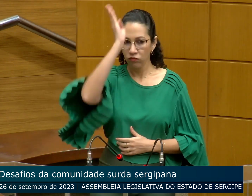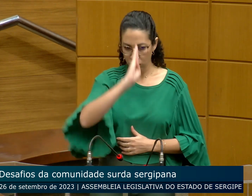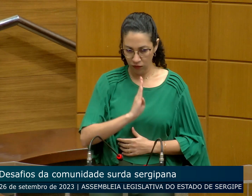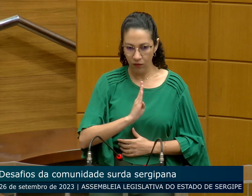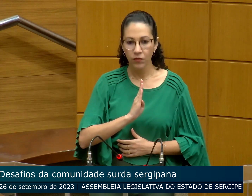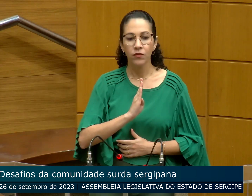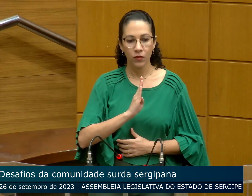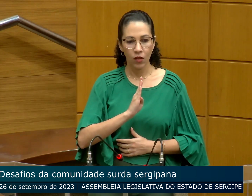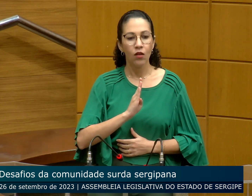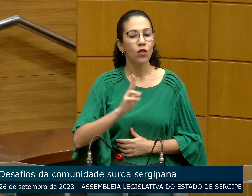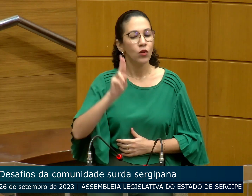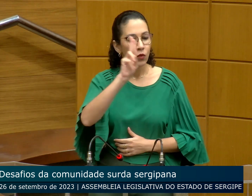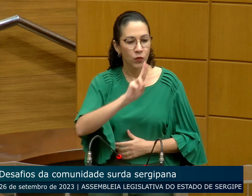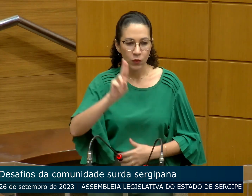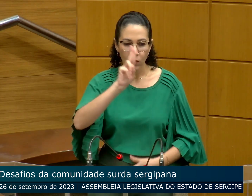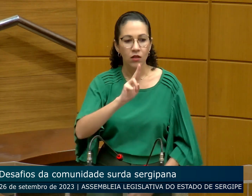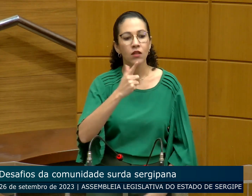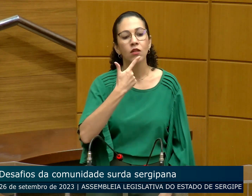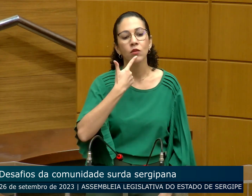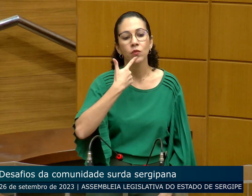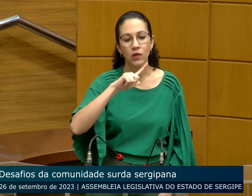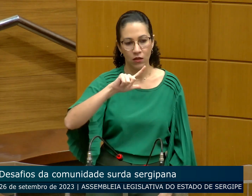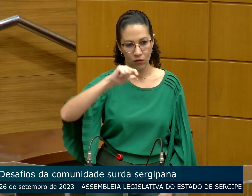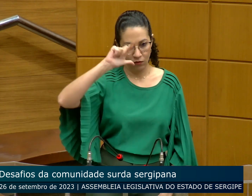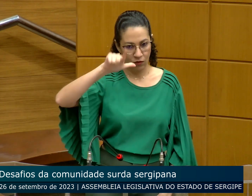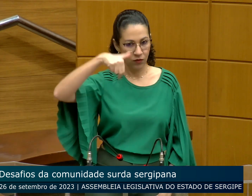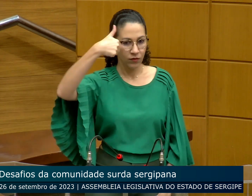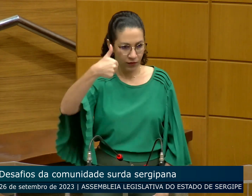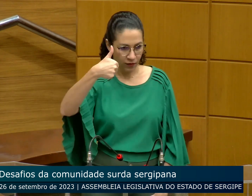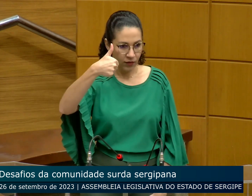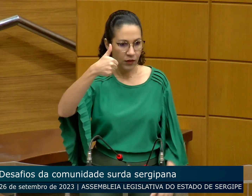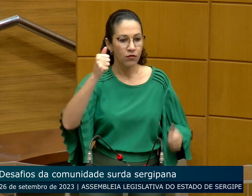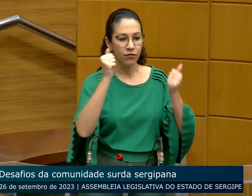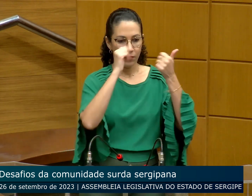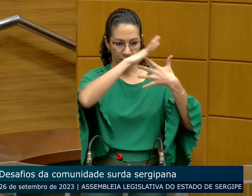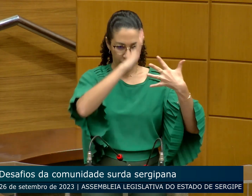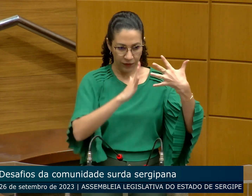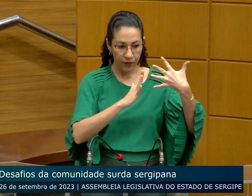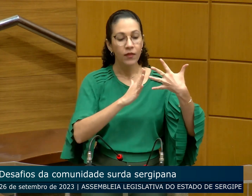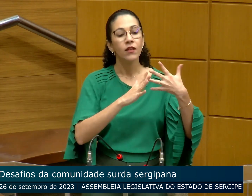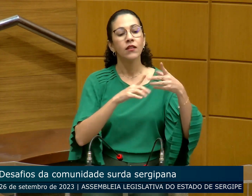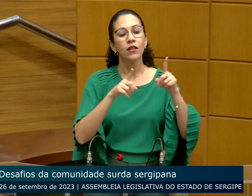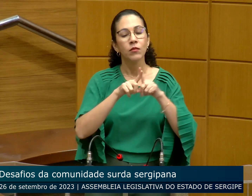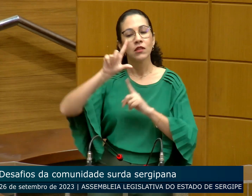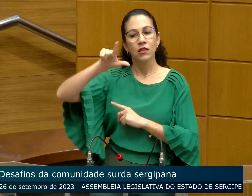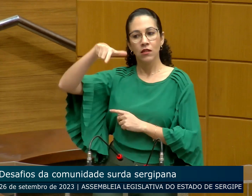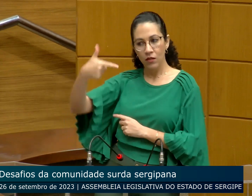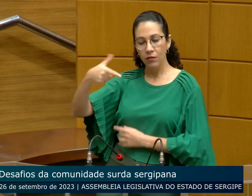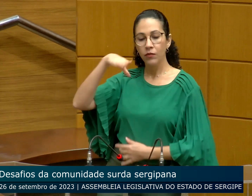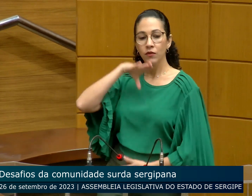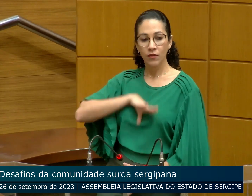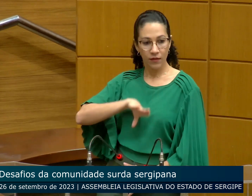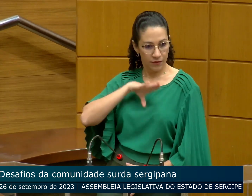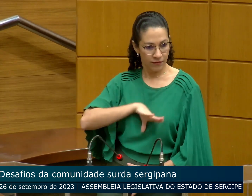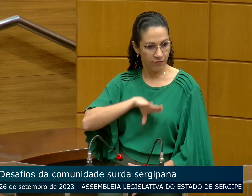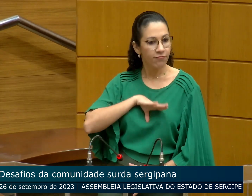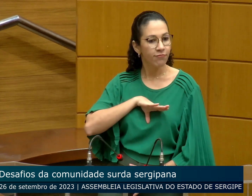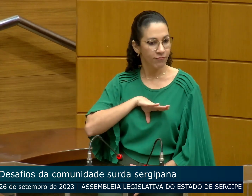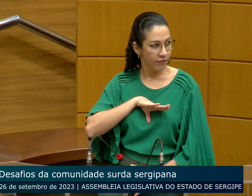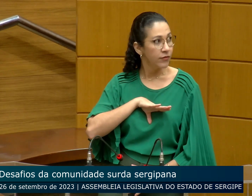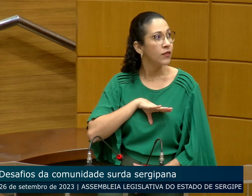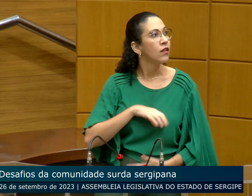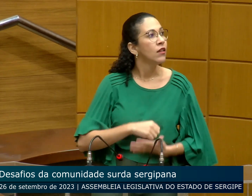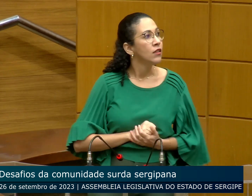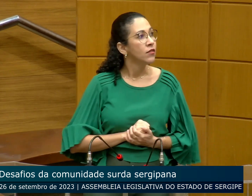Então, os surdos, né, aqui no Brasil, eles usam a língua, né, primária deles, que é a Libras. E